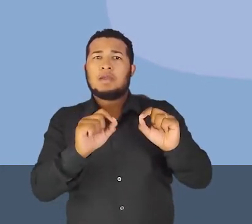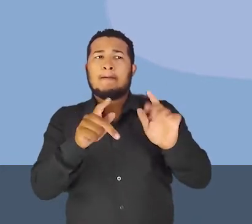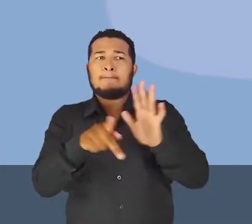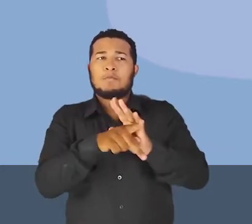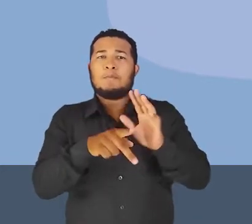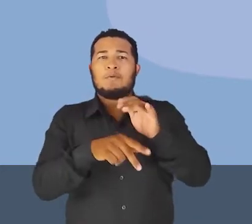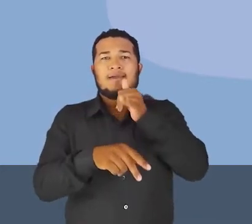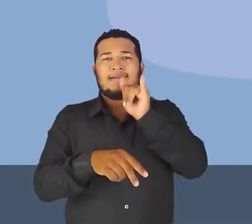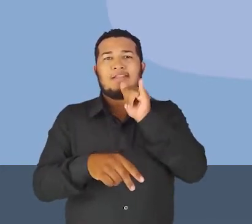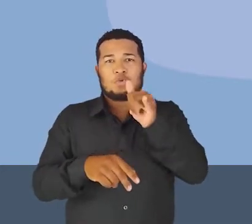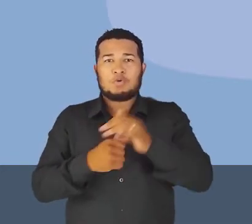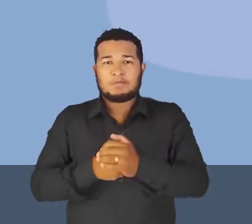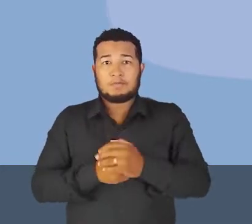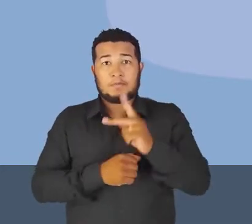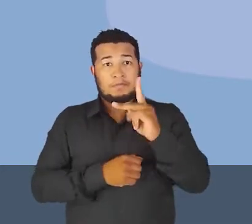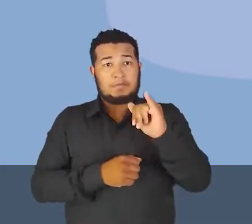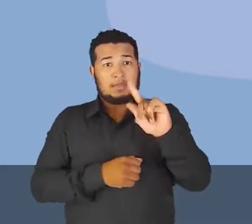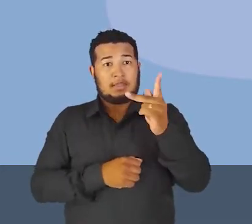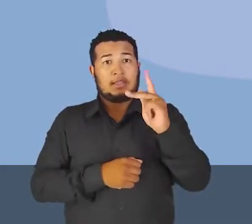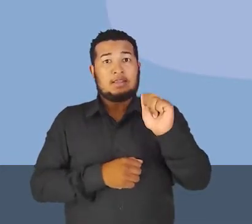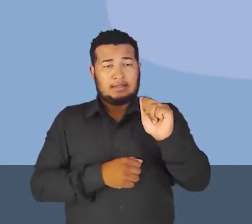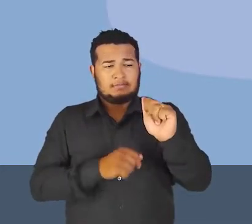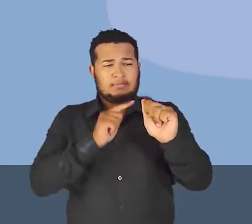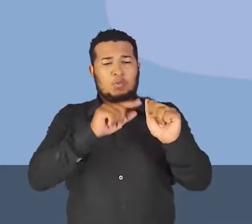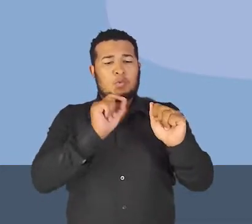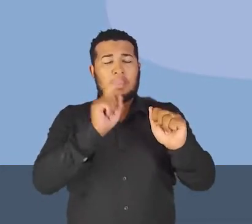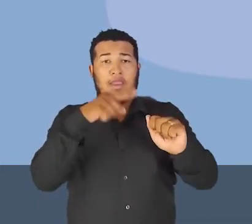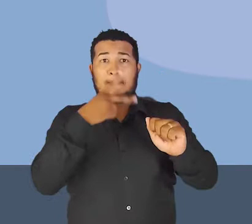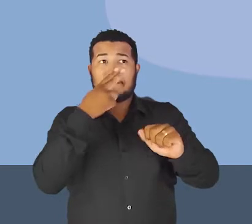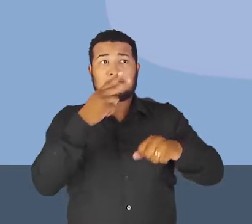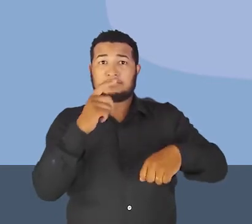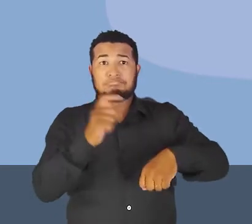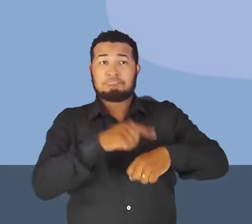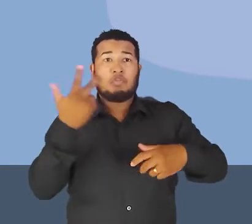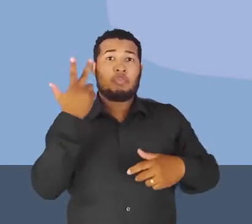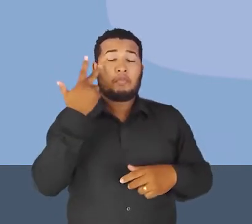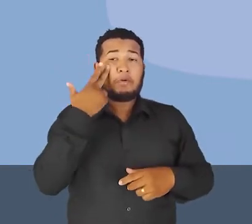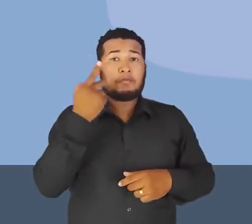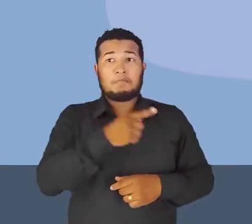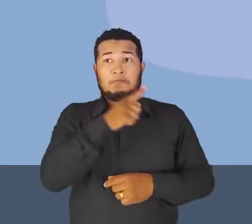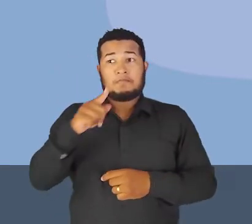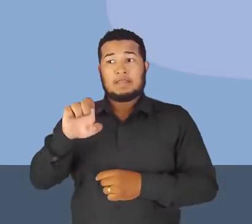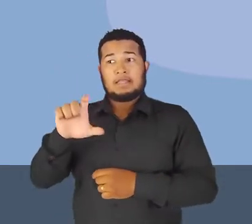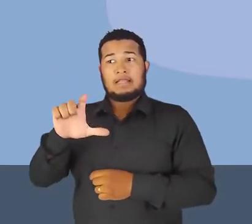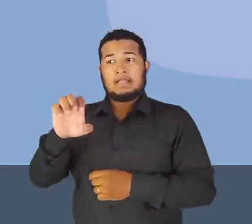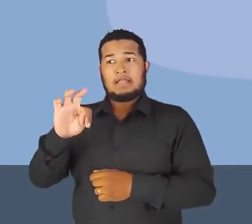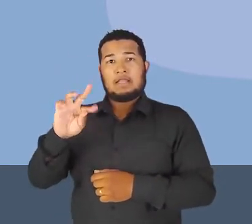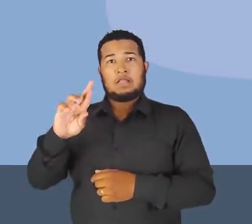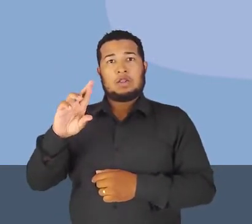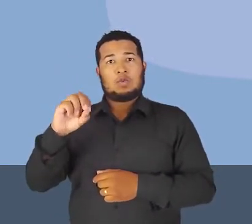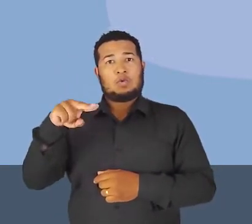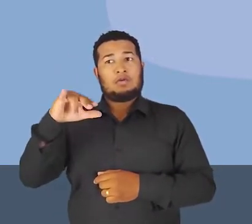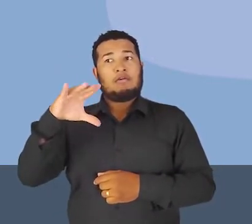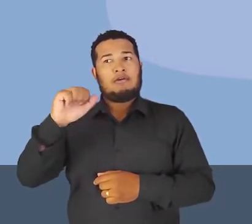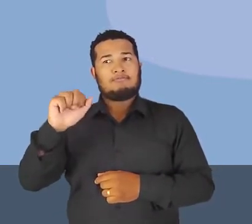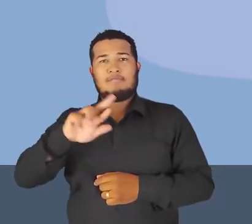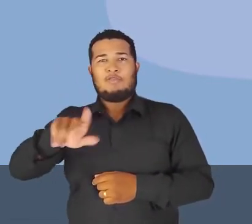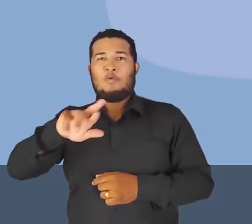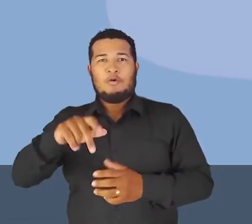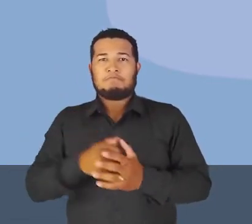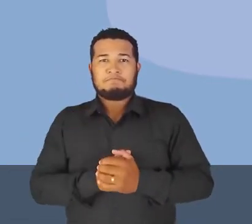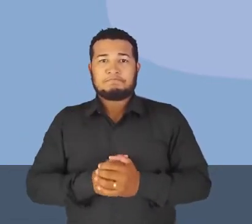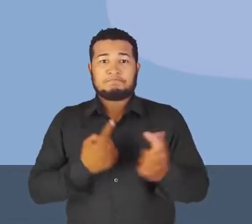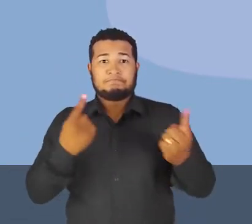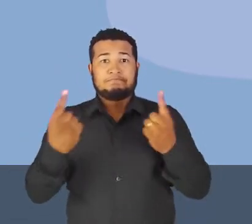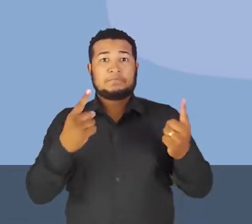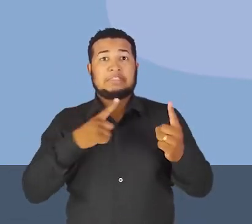a eletrólise. A pilha é um processo espontâneo e a eletrólise é um processo não espontâneo. As duas